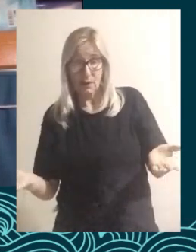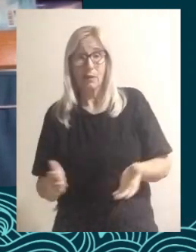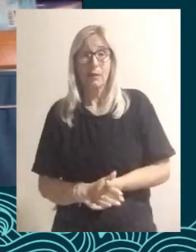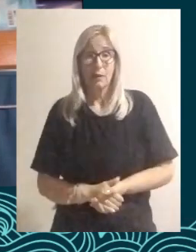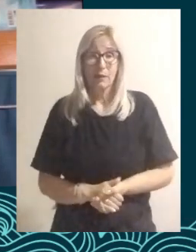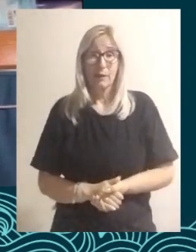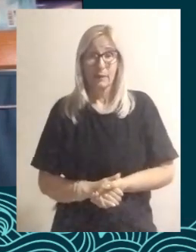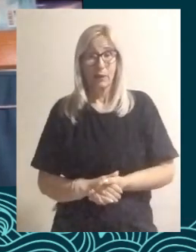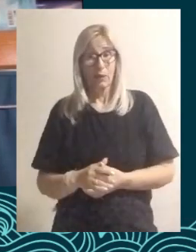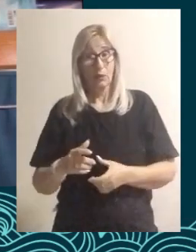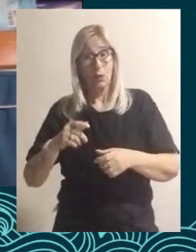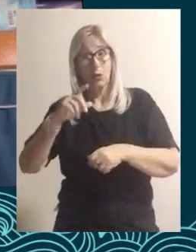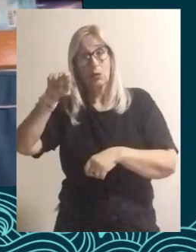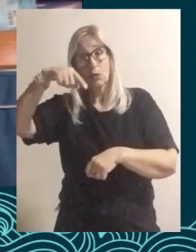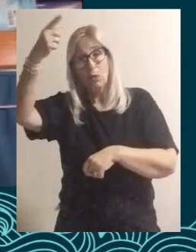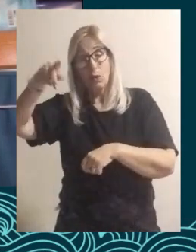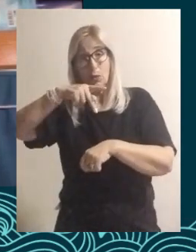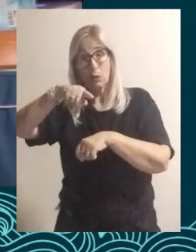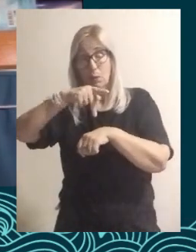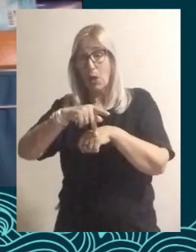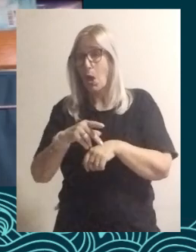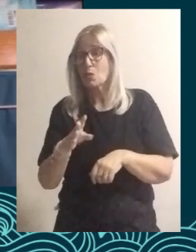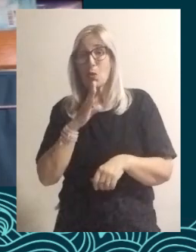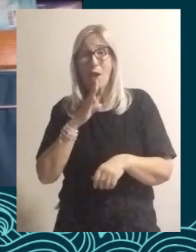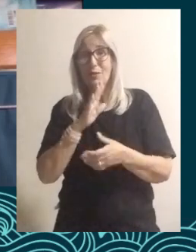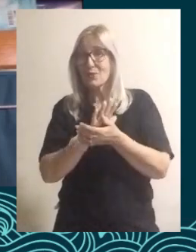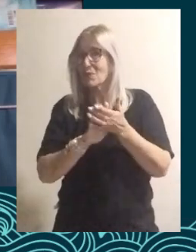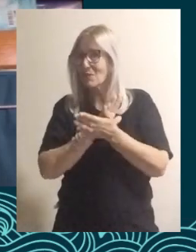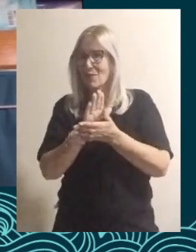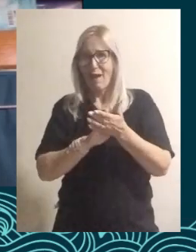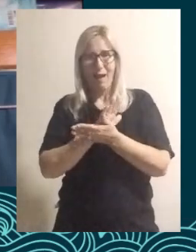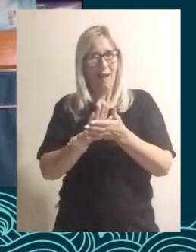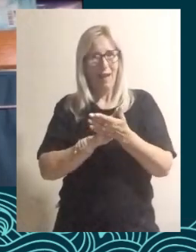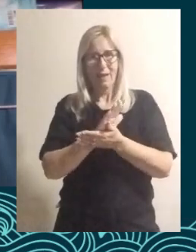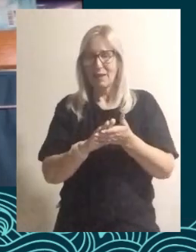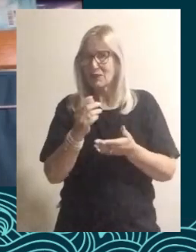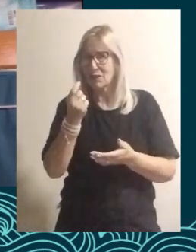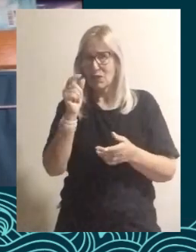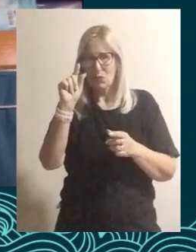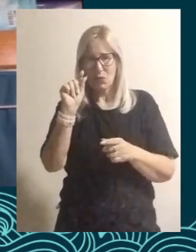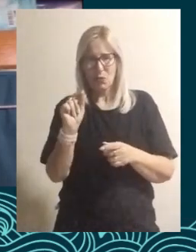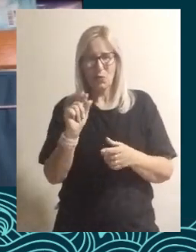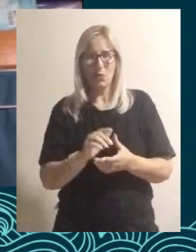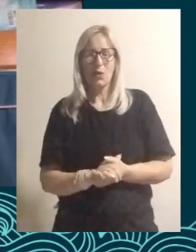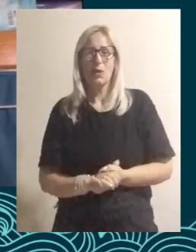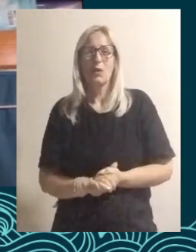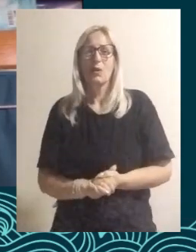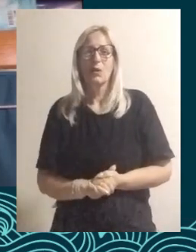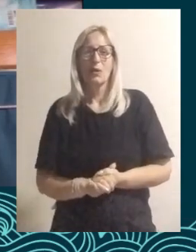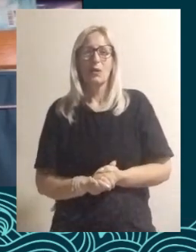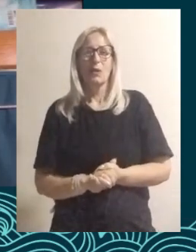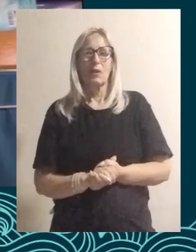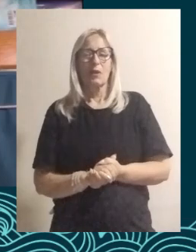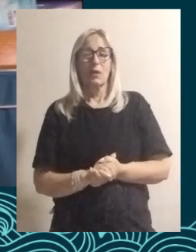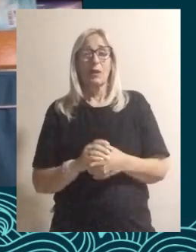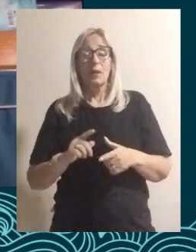eu sou brasileira, né? Eu estava bem longe, não falo a língua, não tenho muito dinheiro, pelo menos